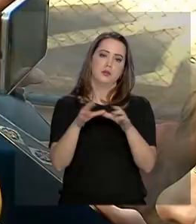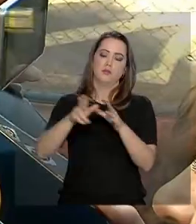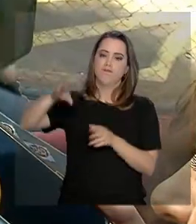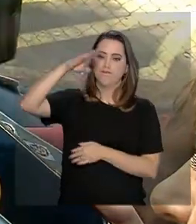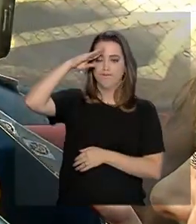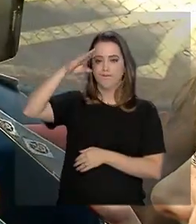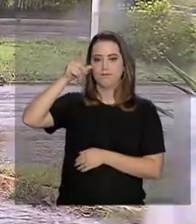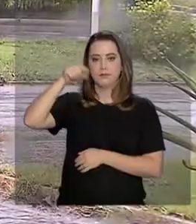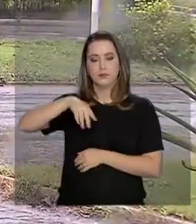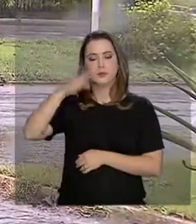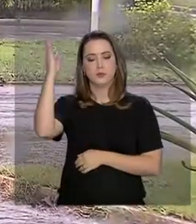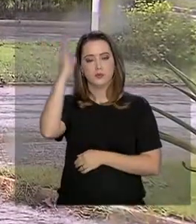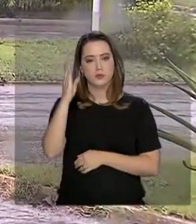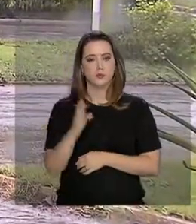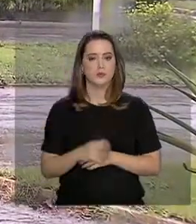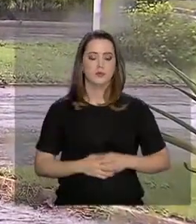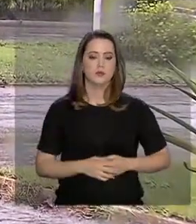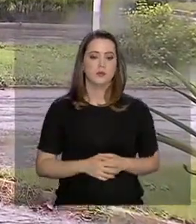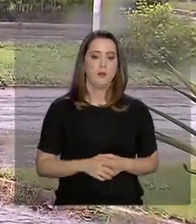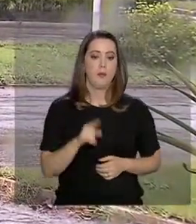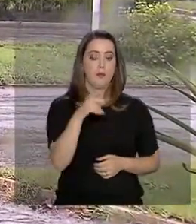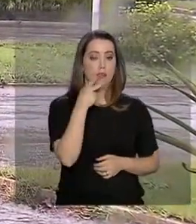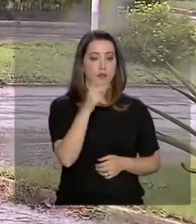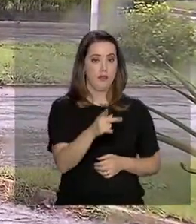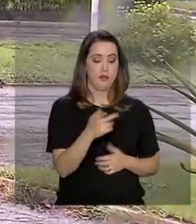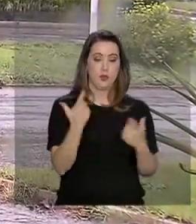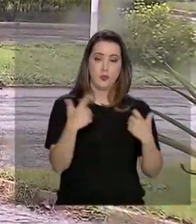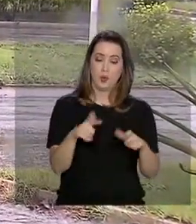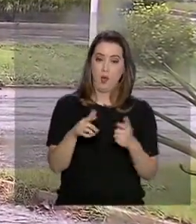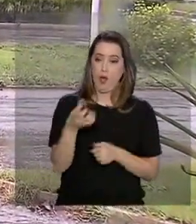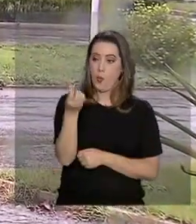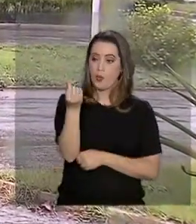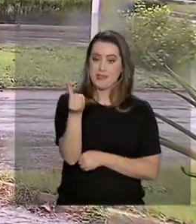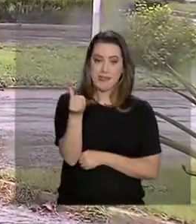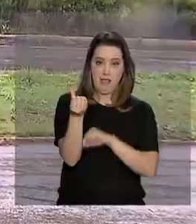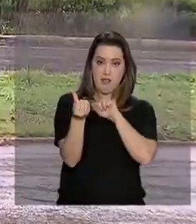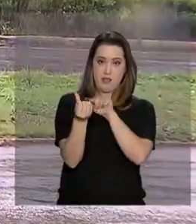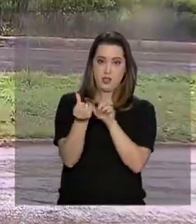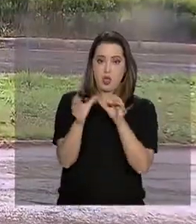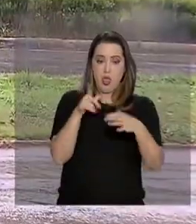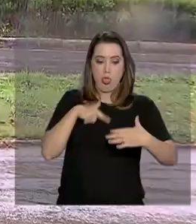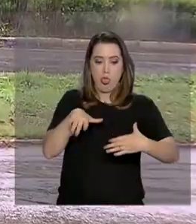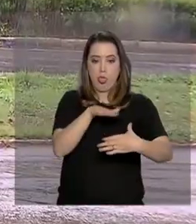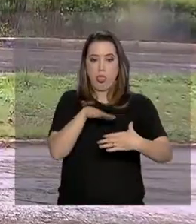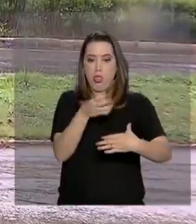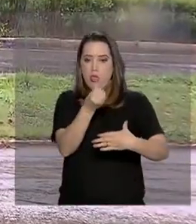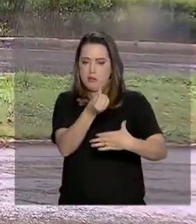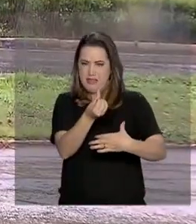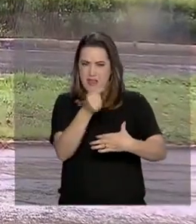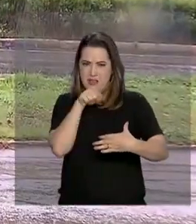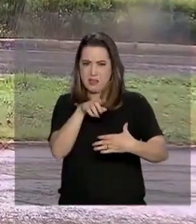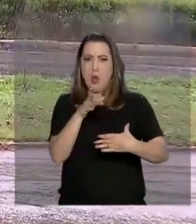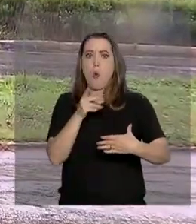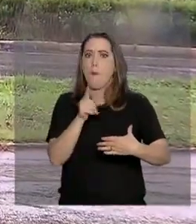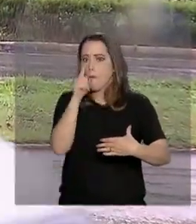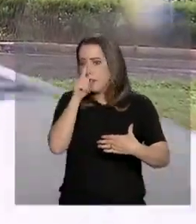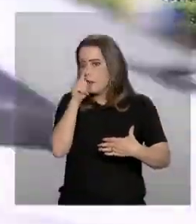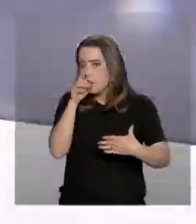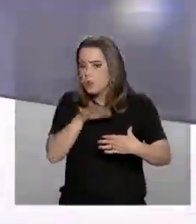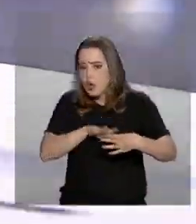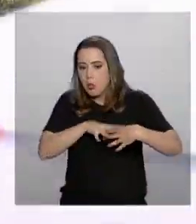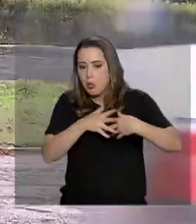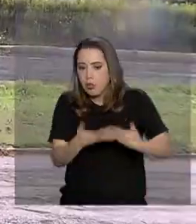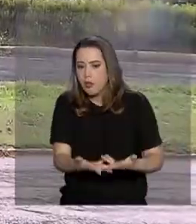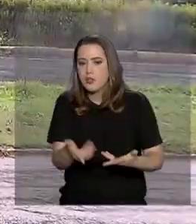né, aqui do Brasil mesmo. E sobre a barragem de número 6, que corria risco de vazar e atingir mais uma vez a cidade